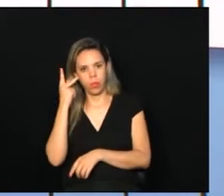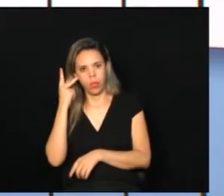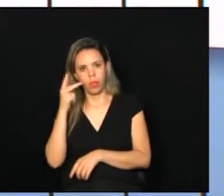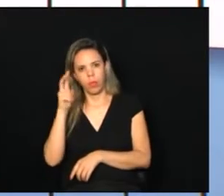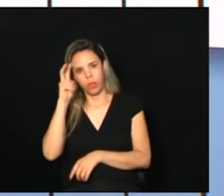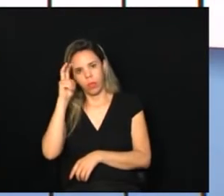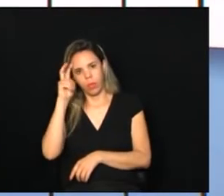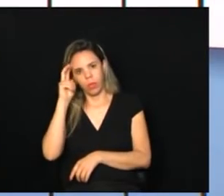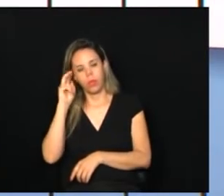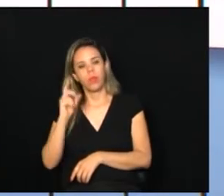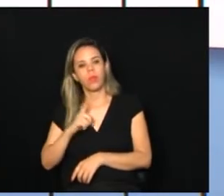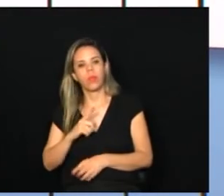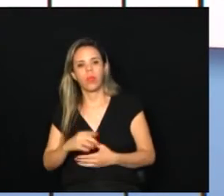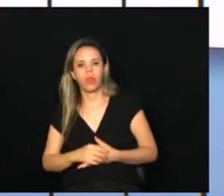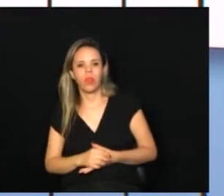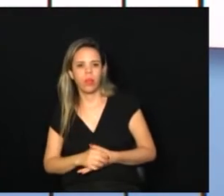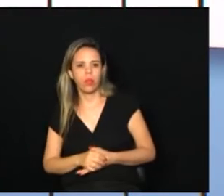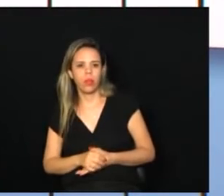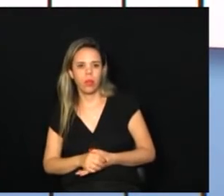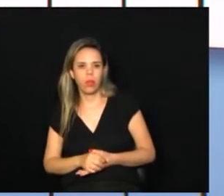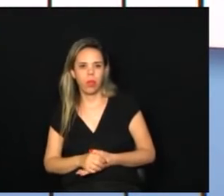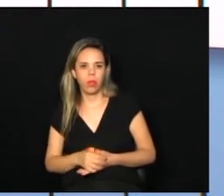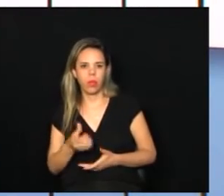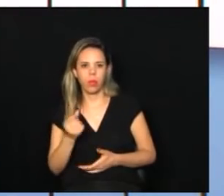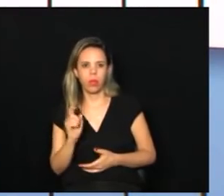nesta quinta-feira, nós tínhamos